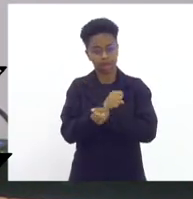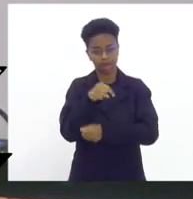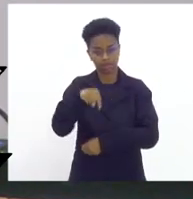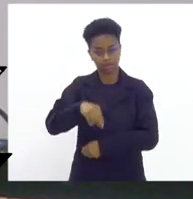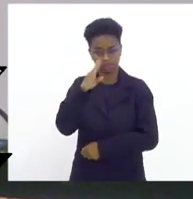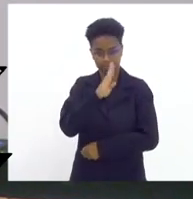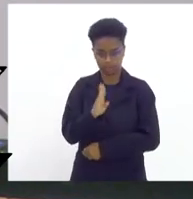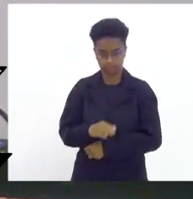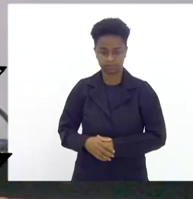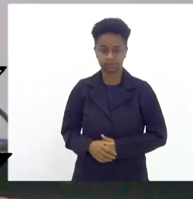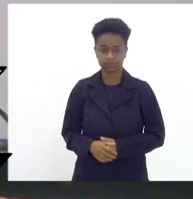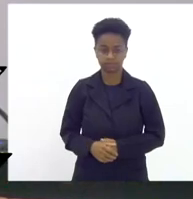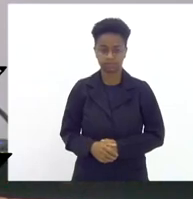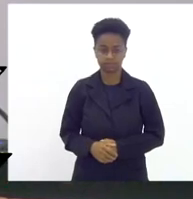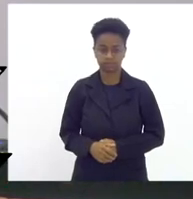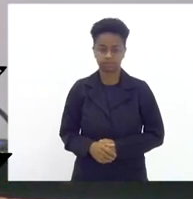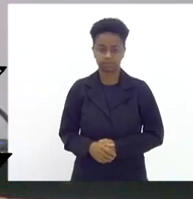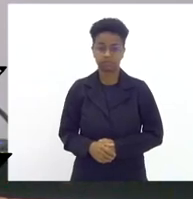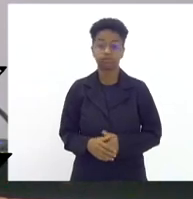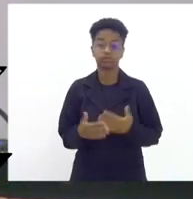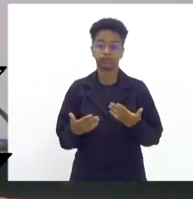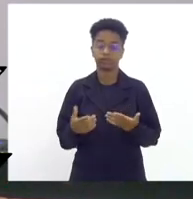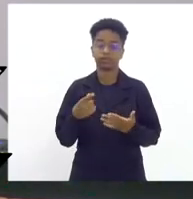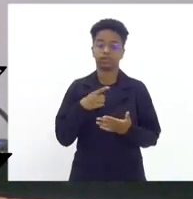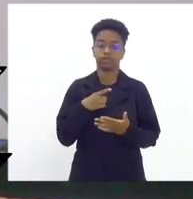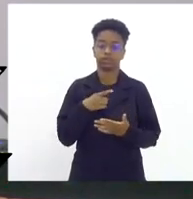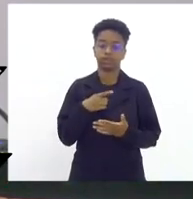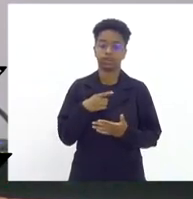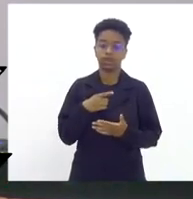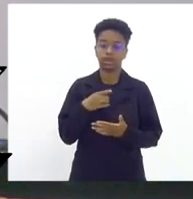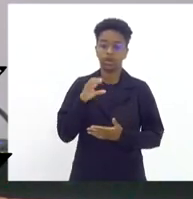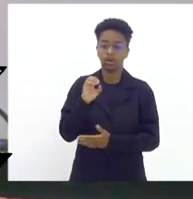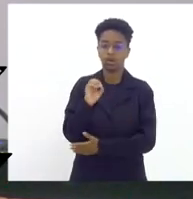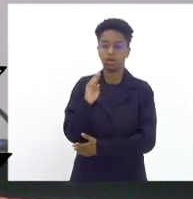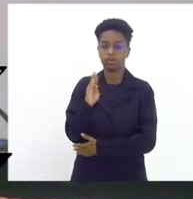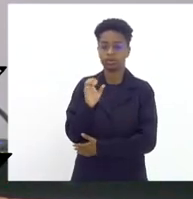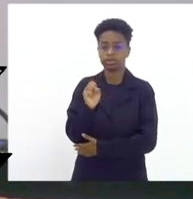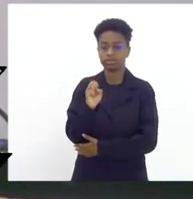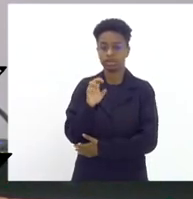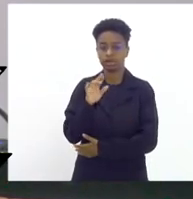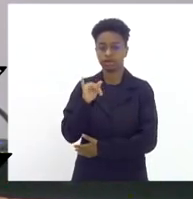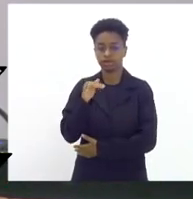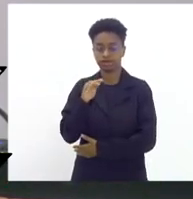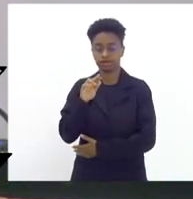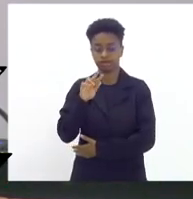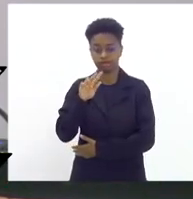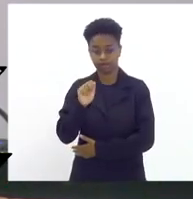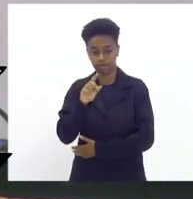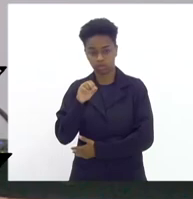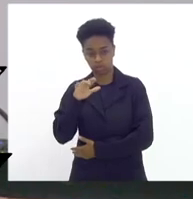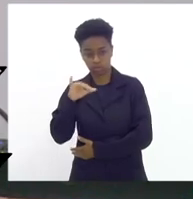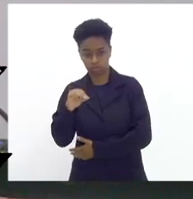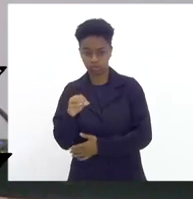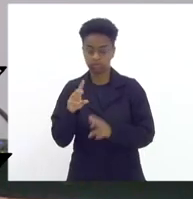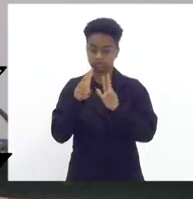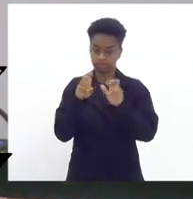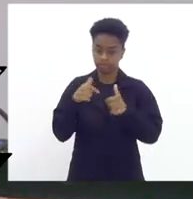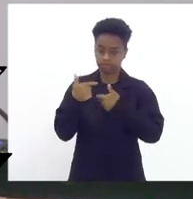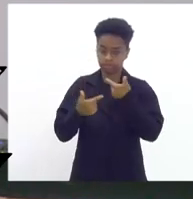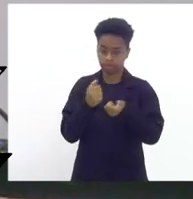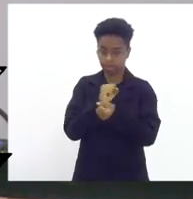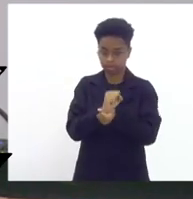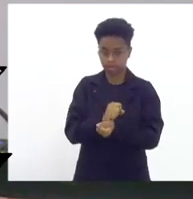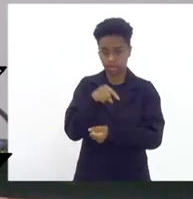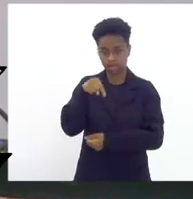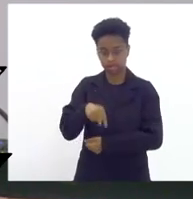segundo Observatório da radicação do trabalho escravo do tráfico de pessoas da ET com mpt já foram